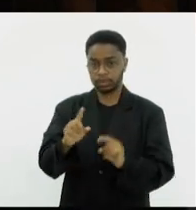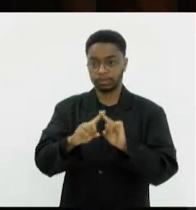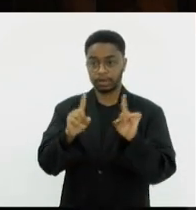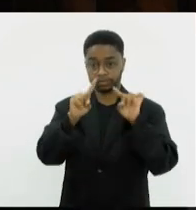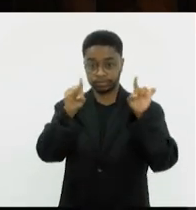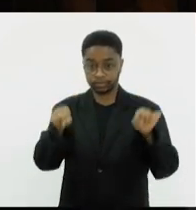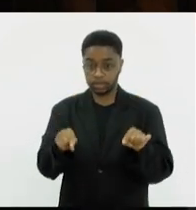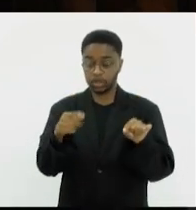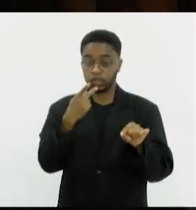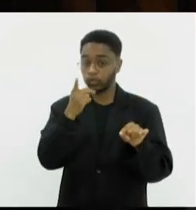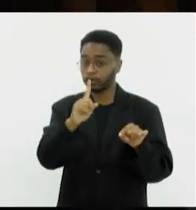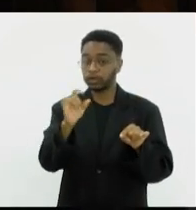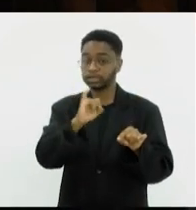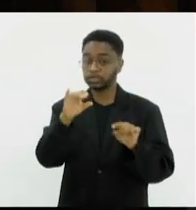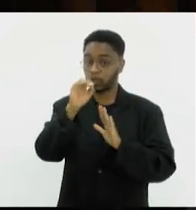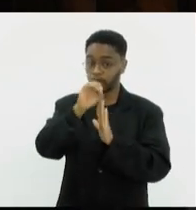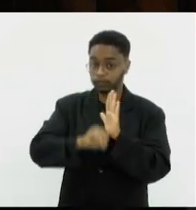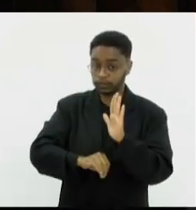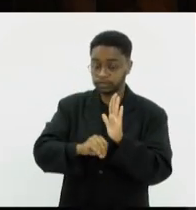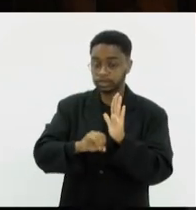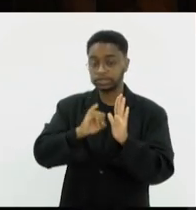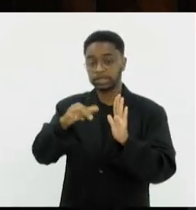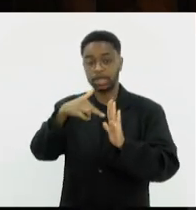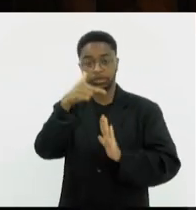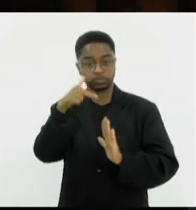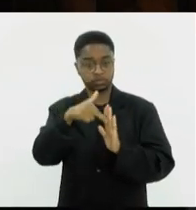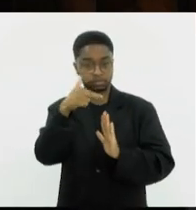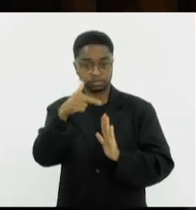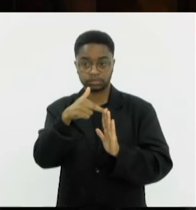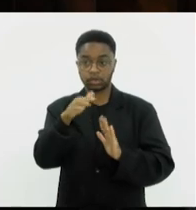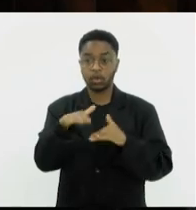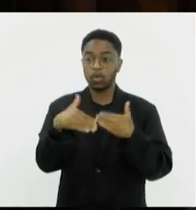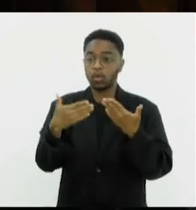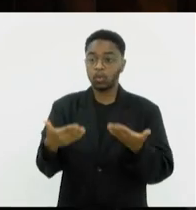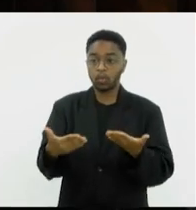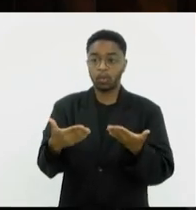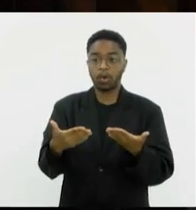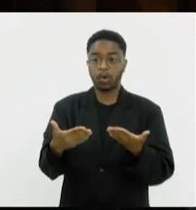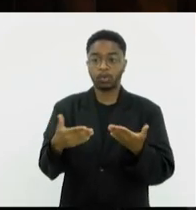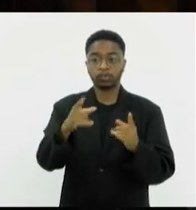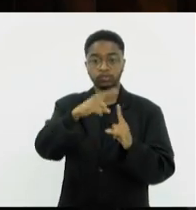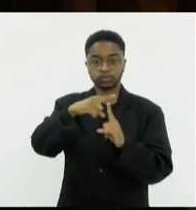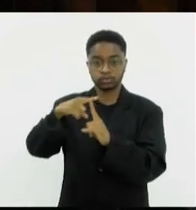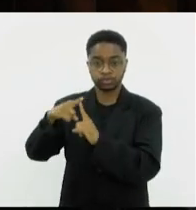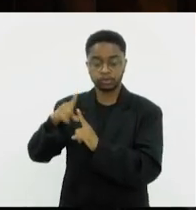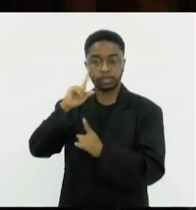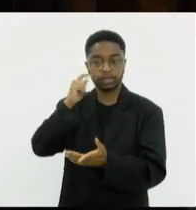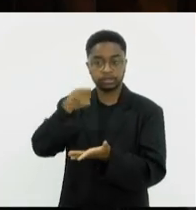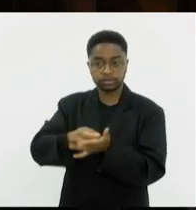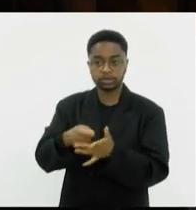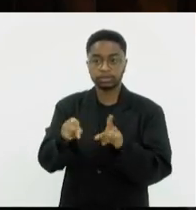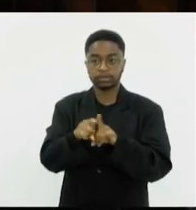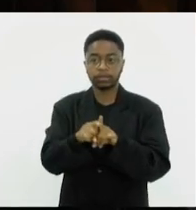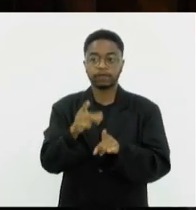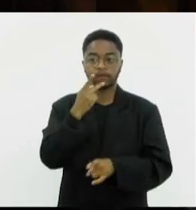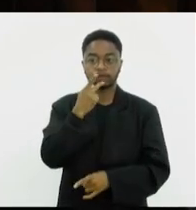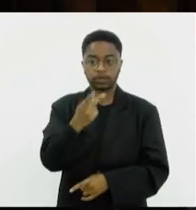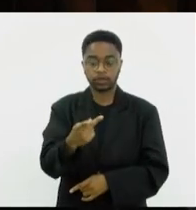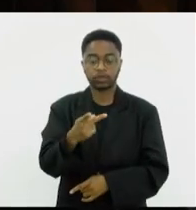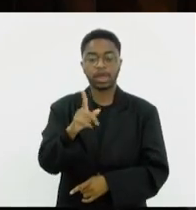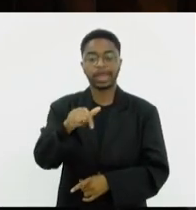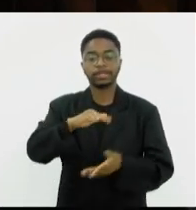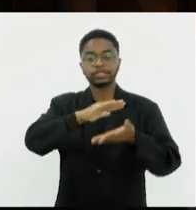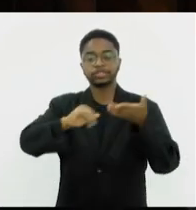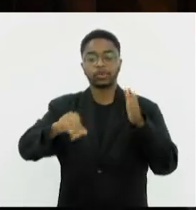não disse se era um ofício, se era uma resolução, qual era a natureza da deliberação, e disse claramente que era para